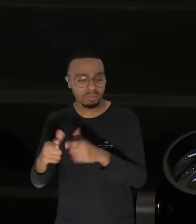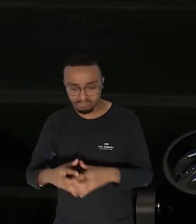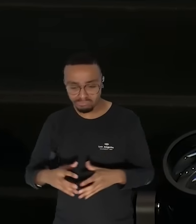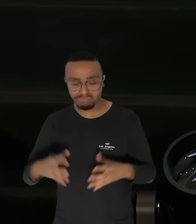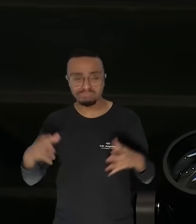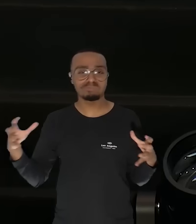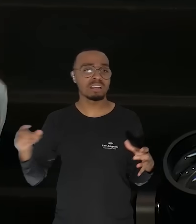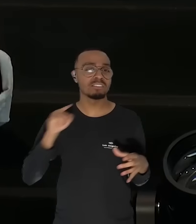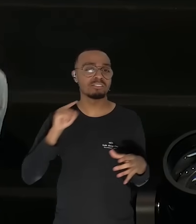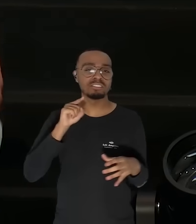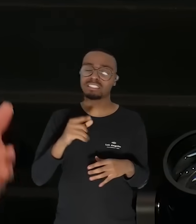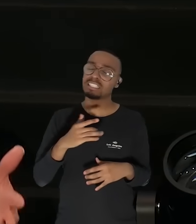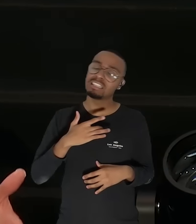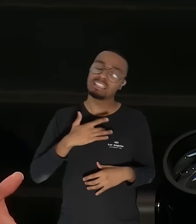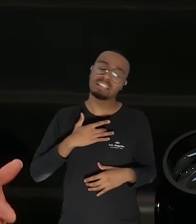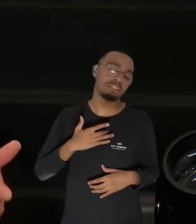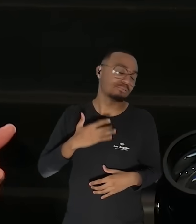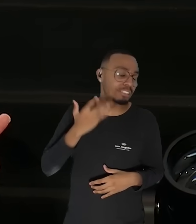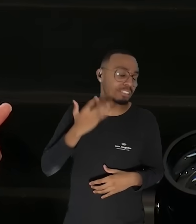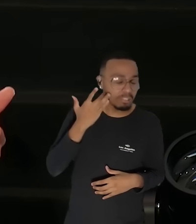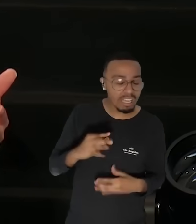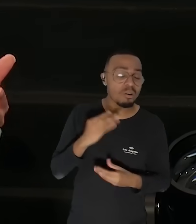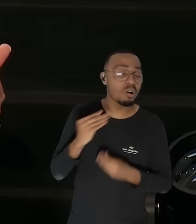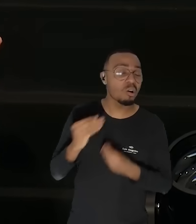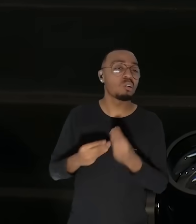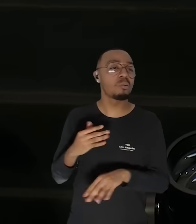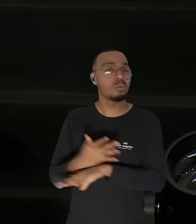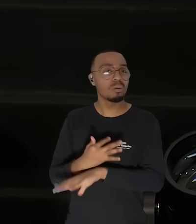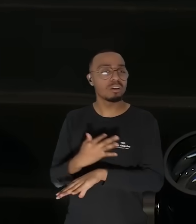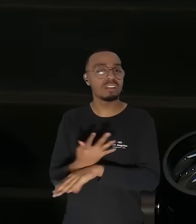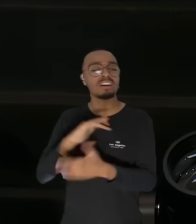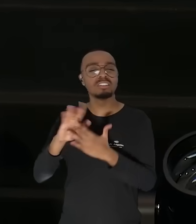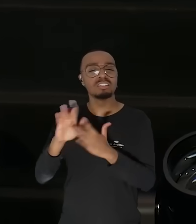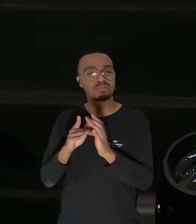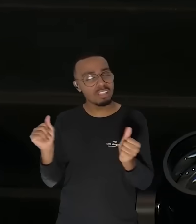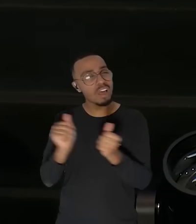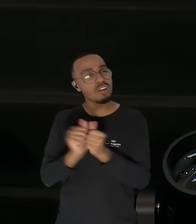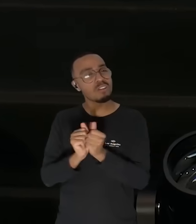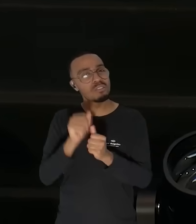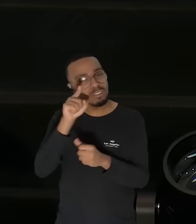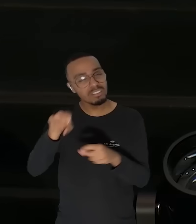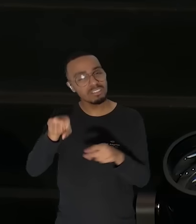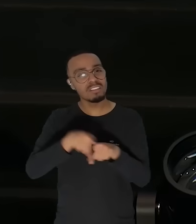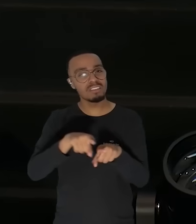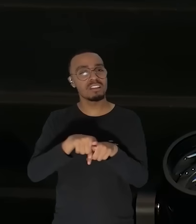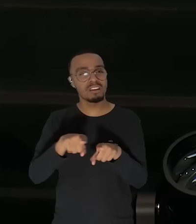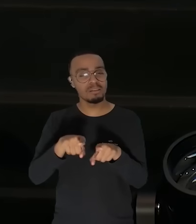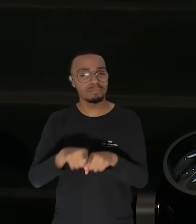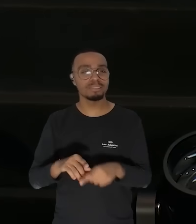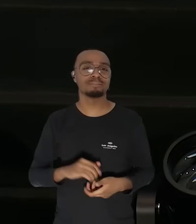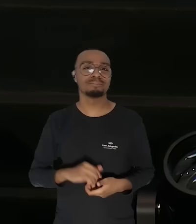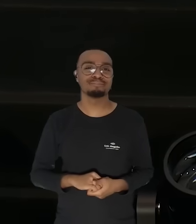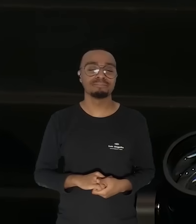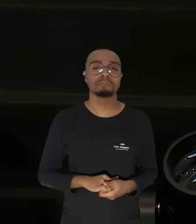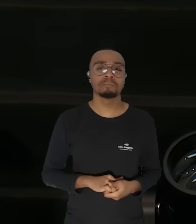de se livrar dele? Jesus está aí também. O melhor de Deus está nos seus